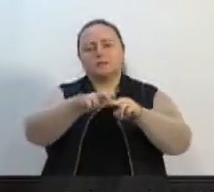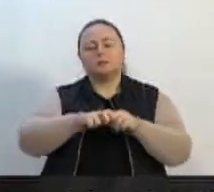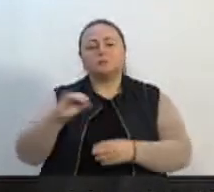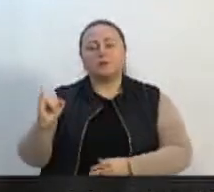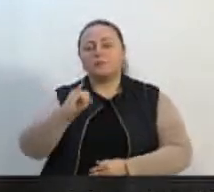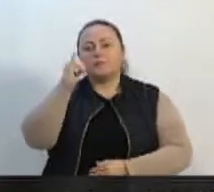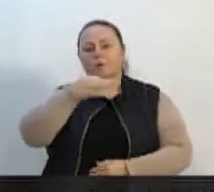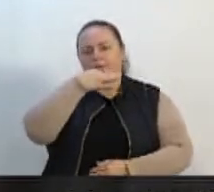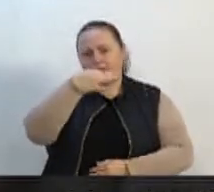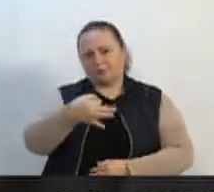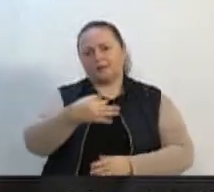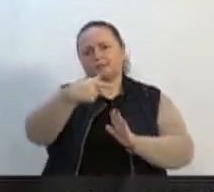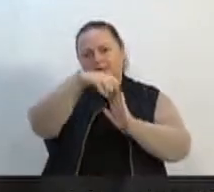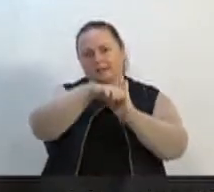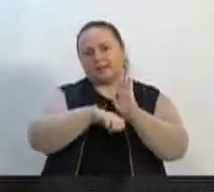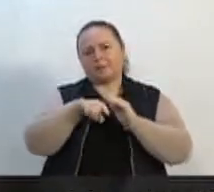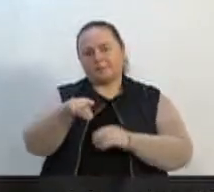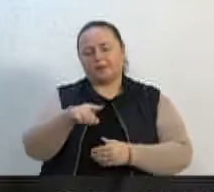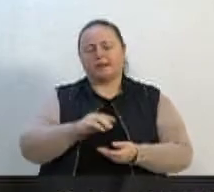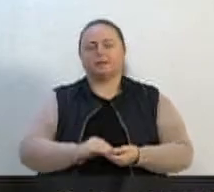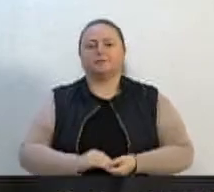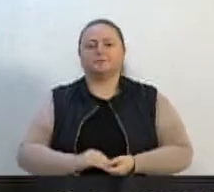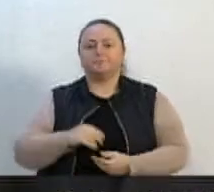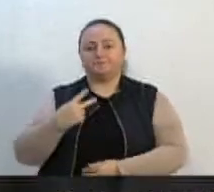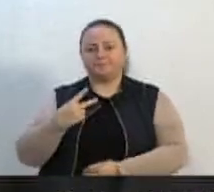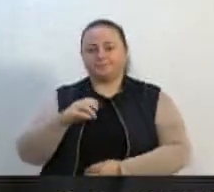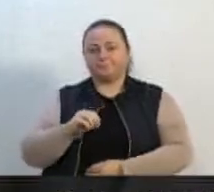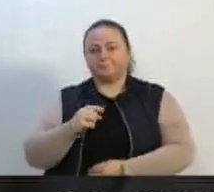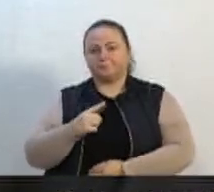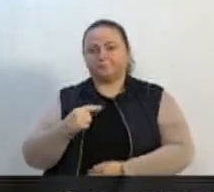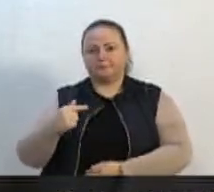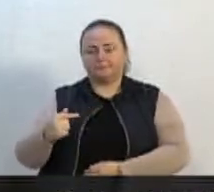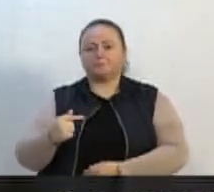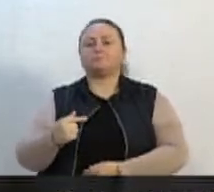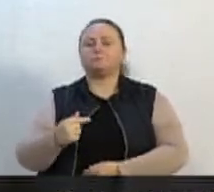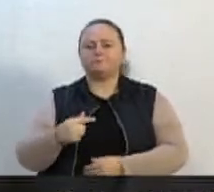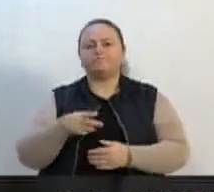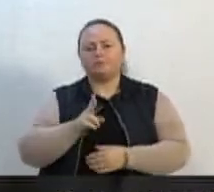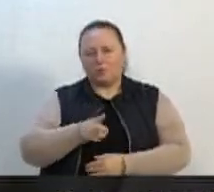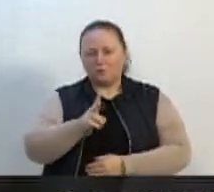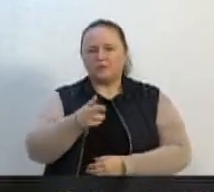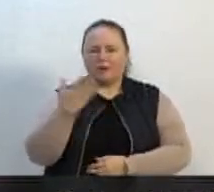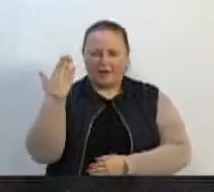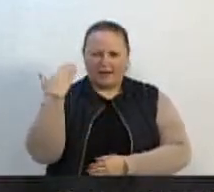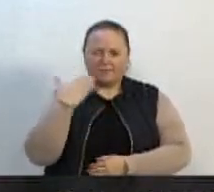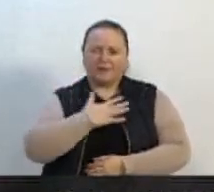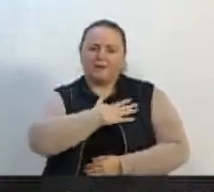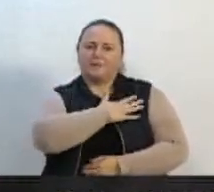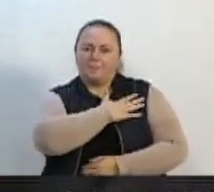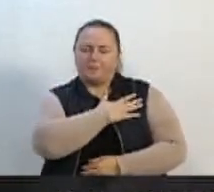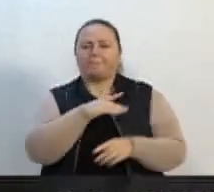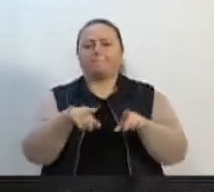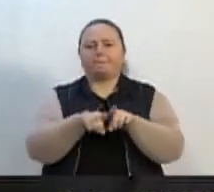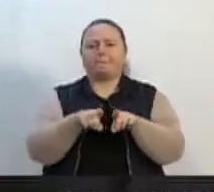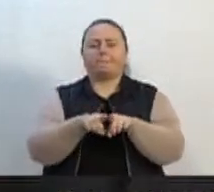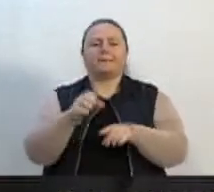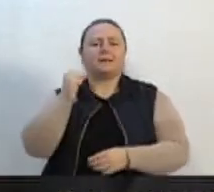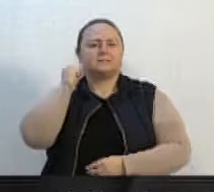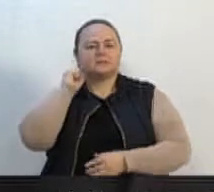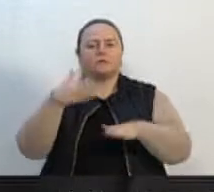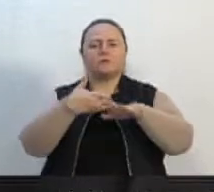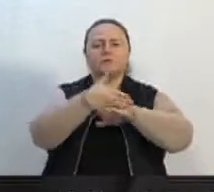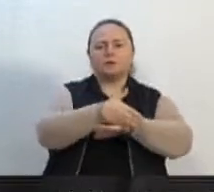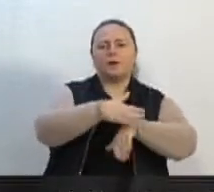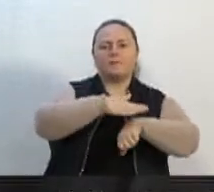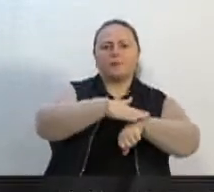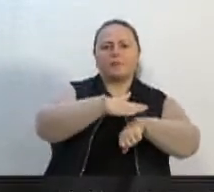Em 2017, ainda na gestão do prefeito Napoleão, nós aprovamos essa legislação, o vereador Silvio também foi no ato lá da questão